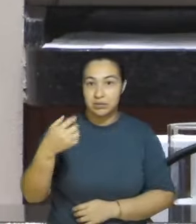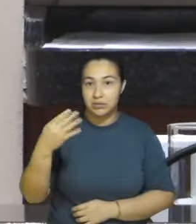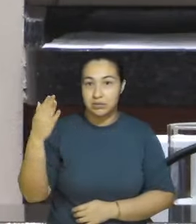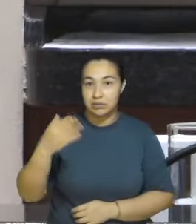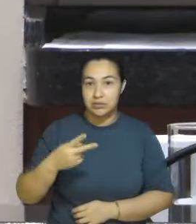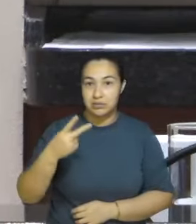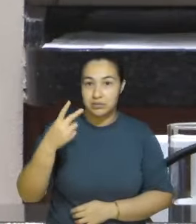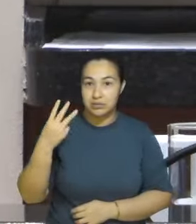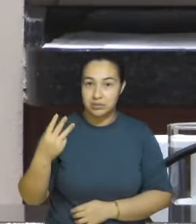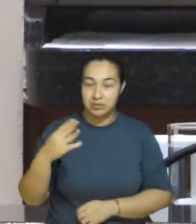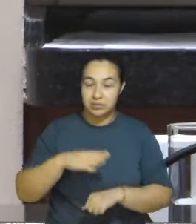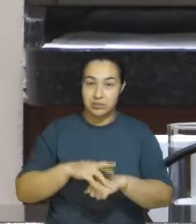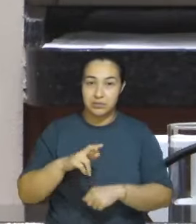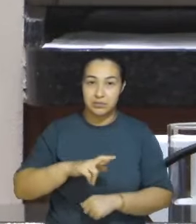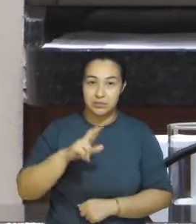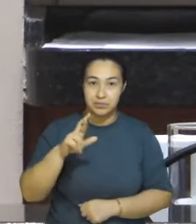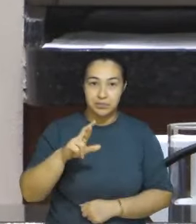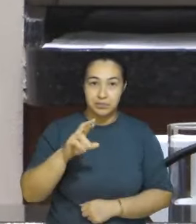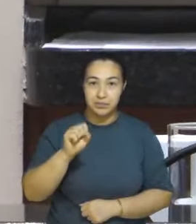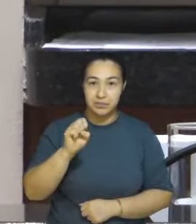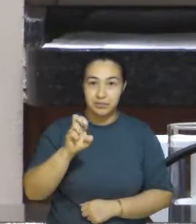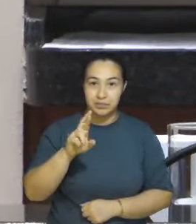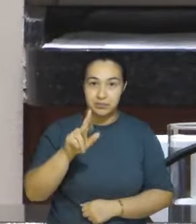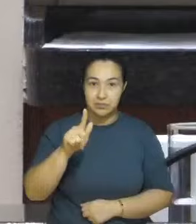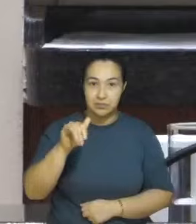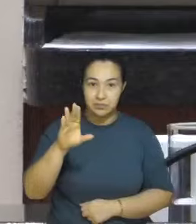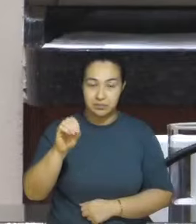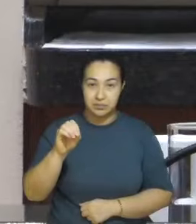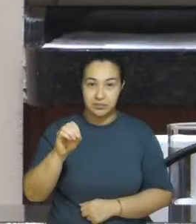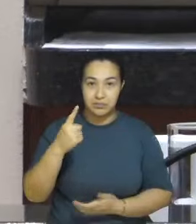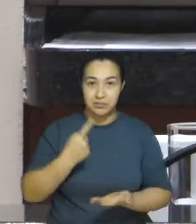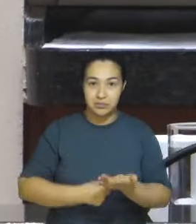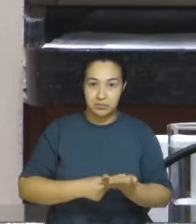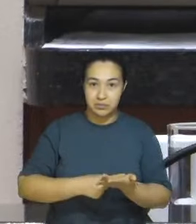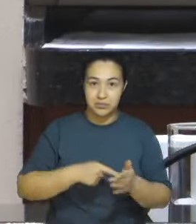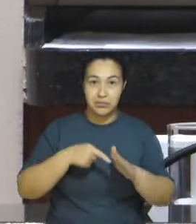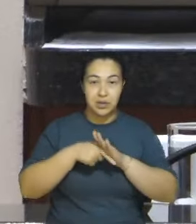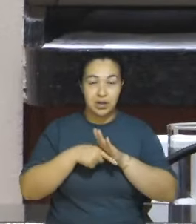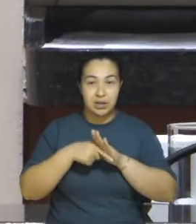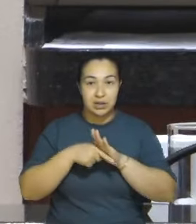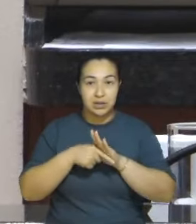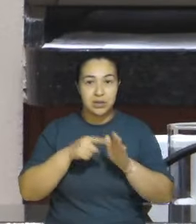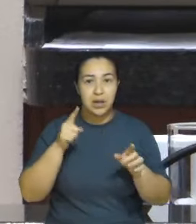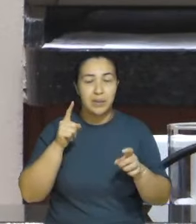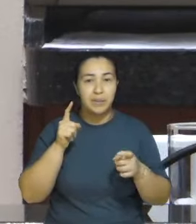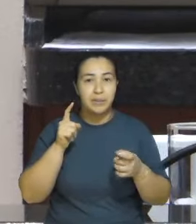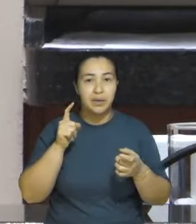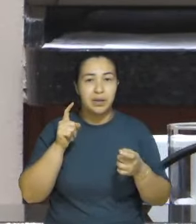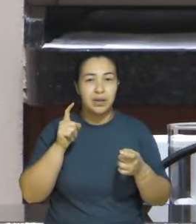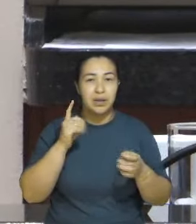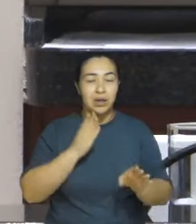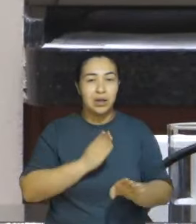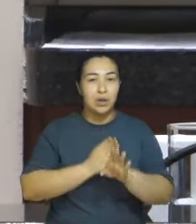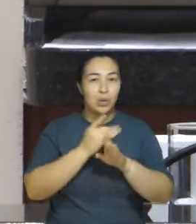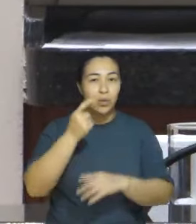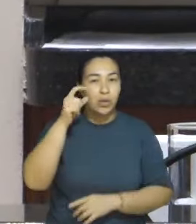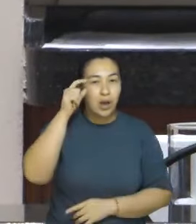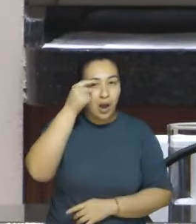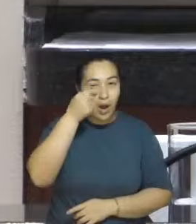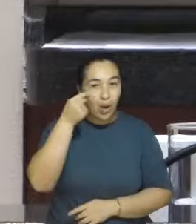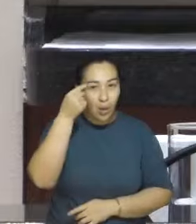114/2023, autoria deputado Sérgio Guimarães, institui a realização do exame teste do olhinho para a detecção do câncer nos